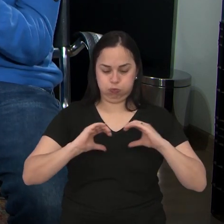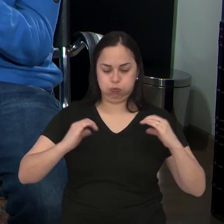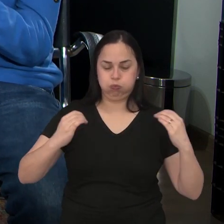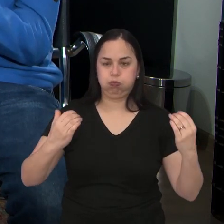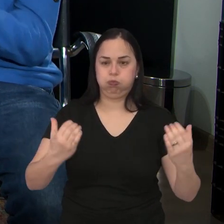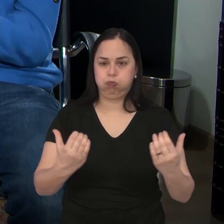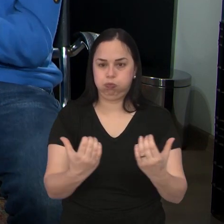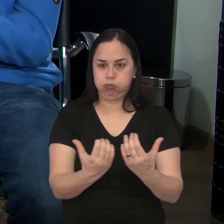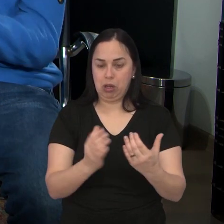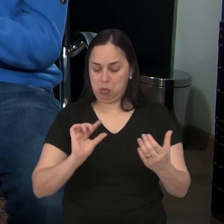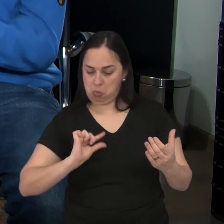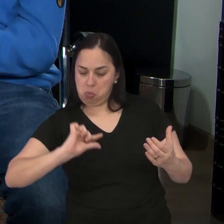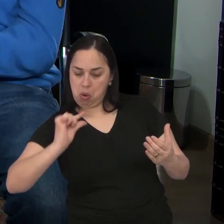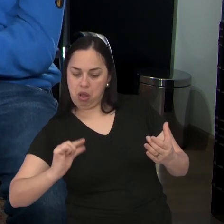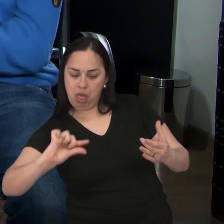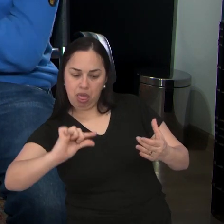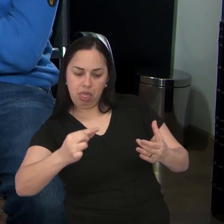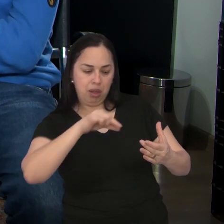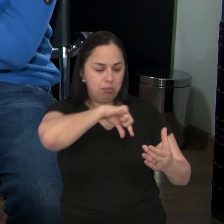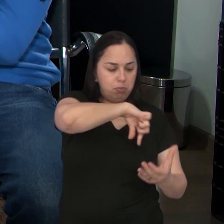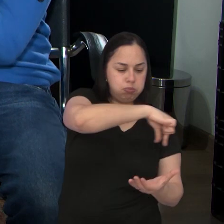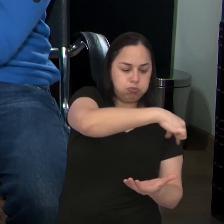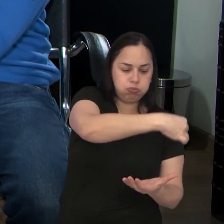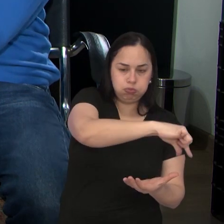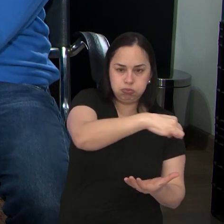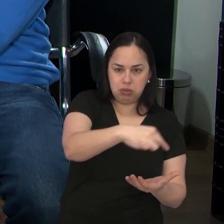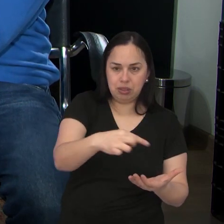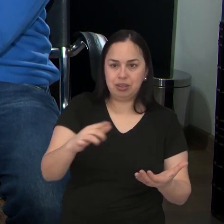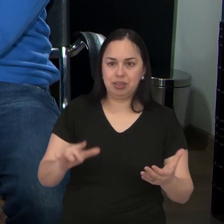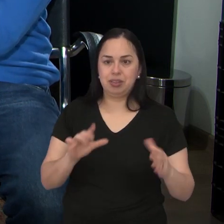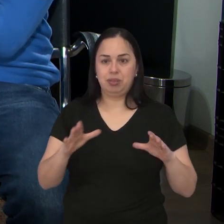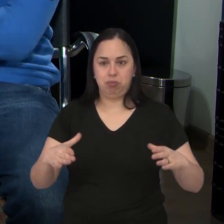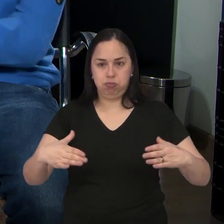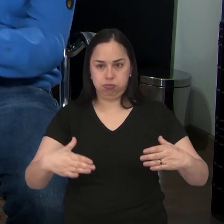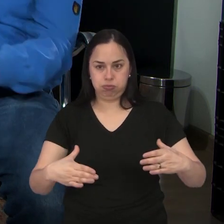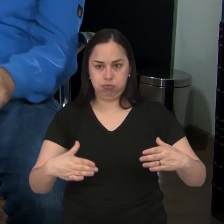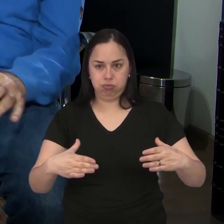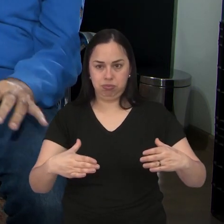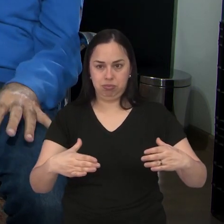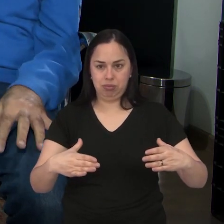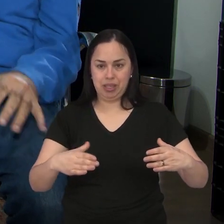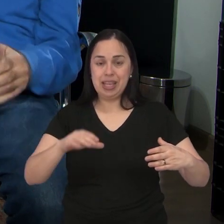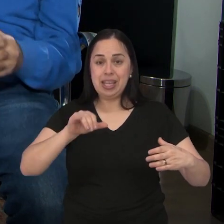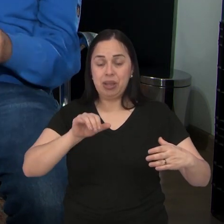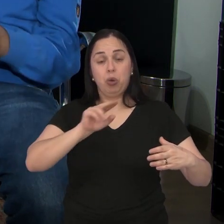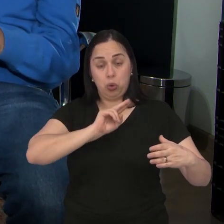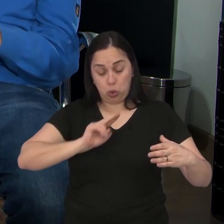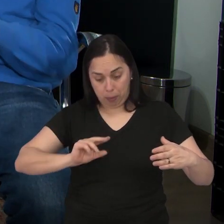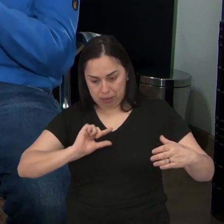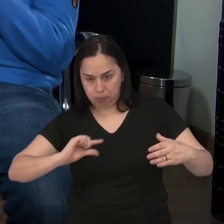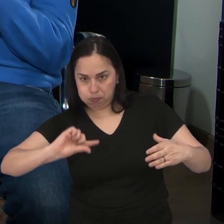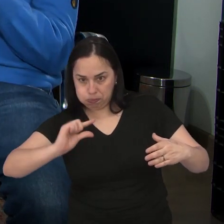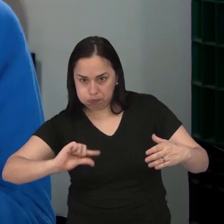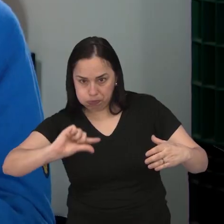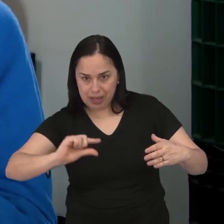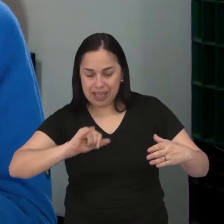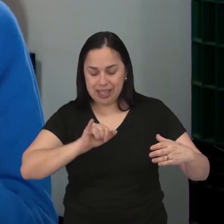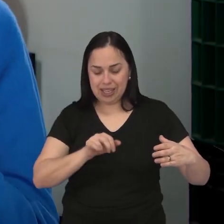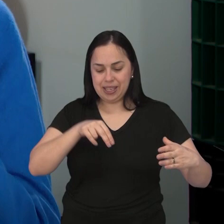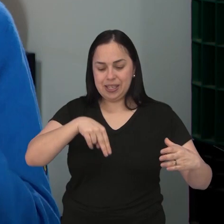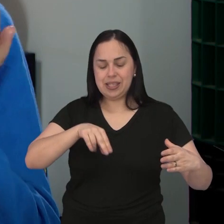cerâmica, com decoração todinho decorado. Chama decoração incisa,